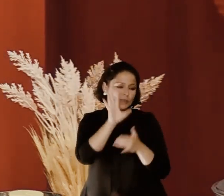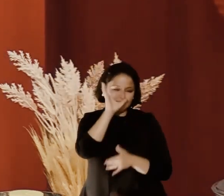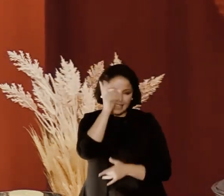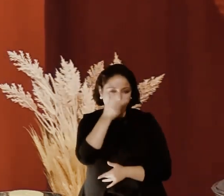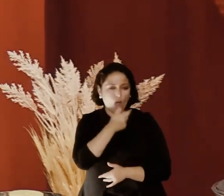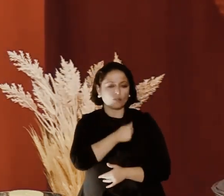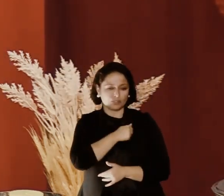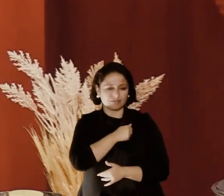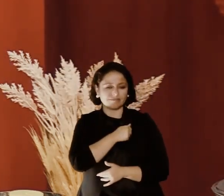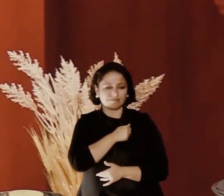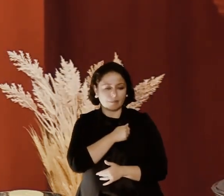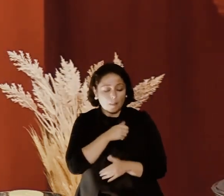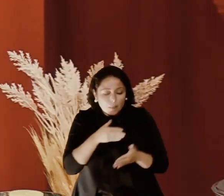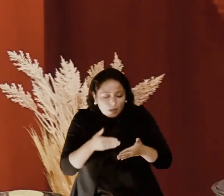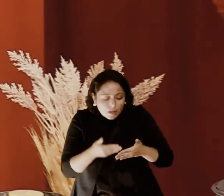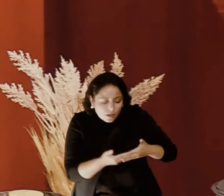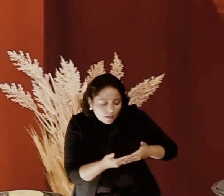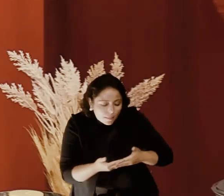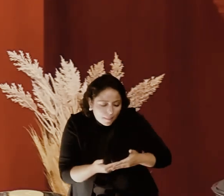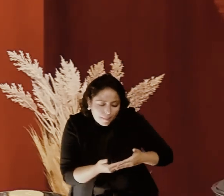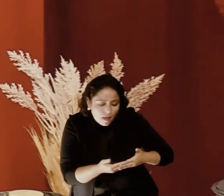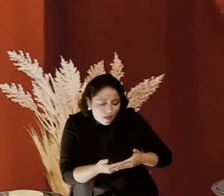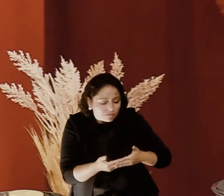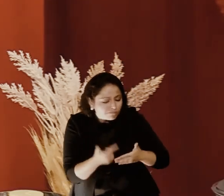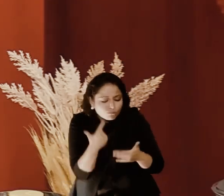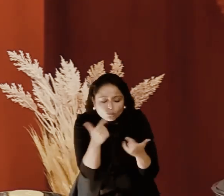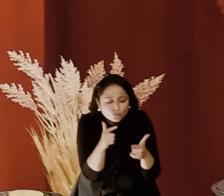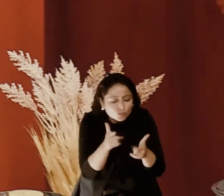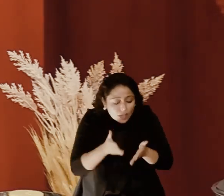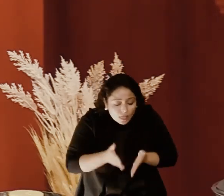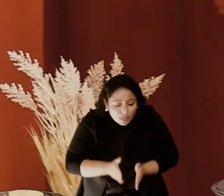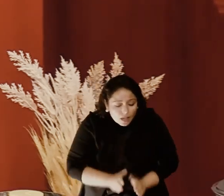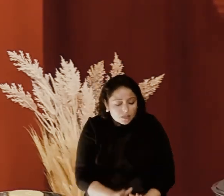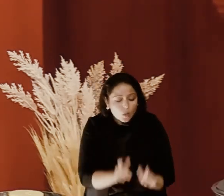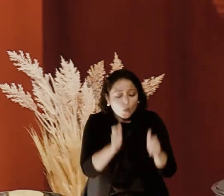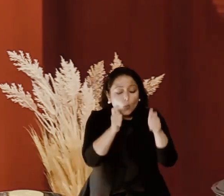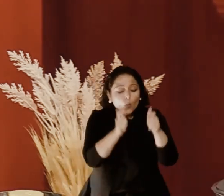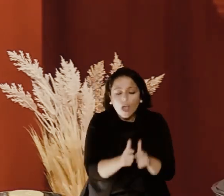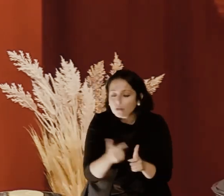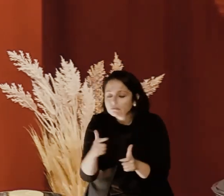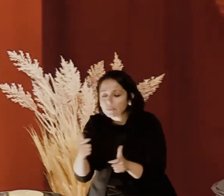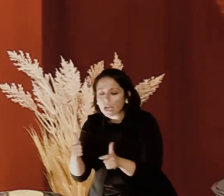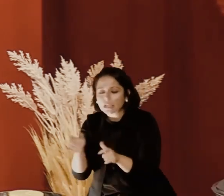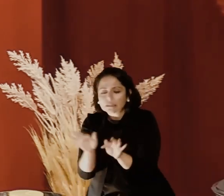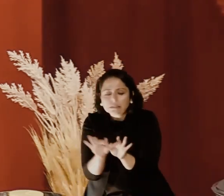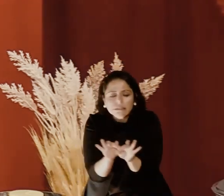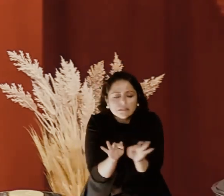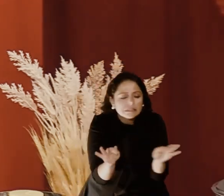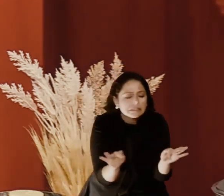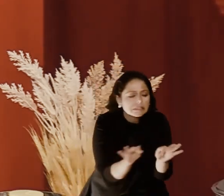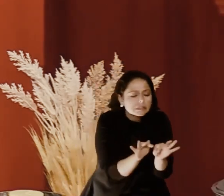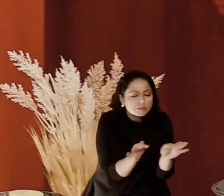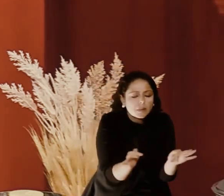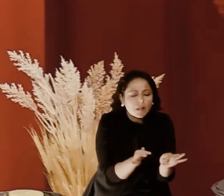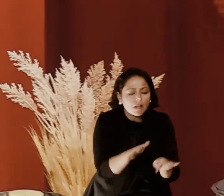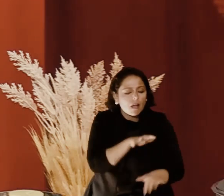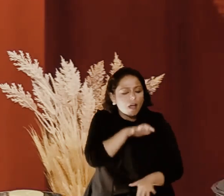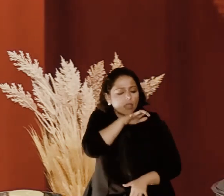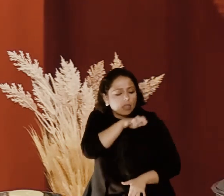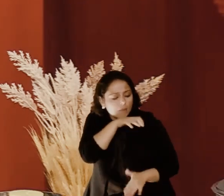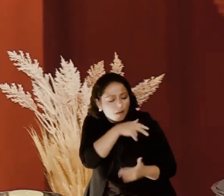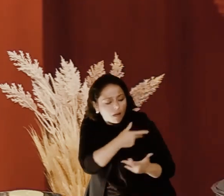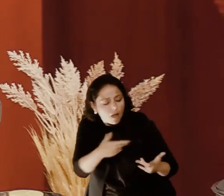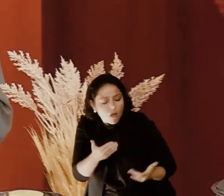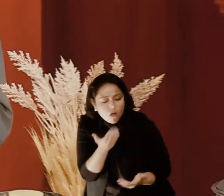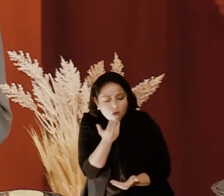por aquilo que aquele bebê, que não teve lugar para pousar, que ficou no local onde os animais